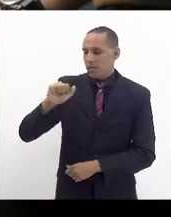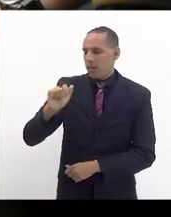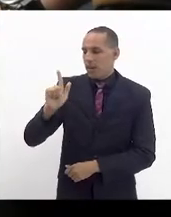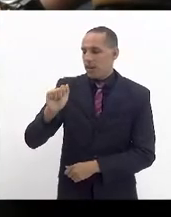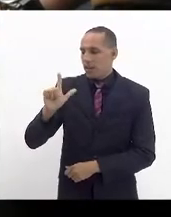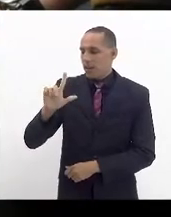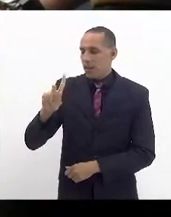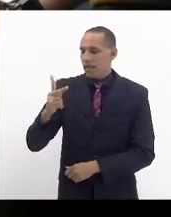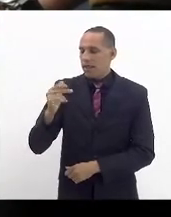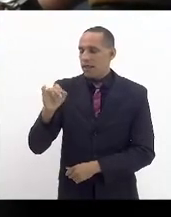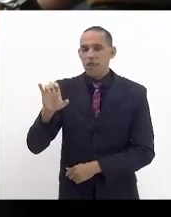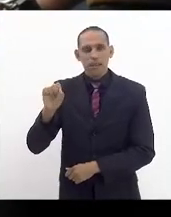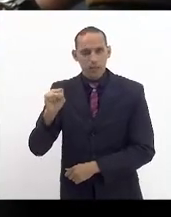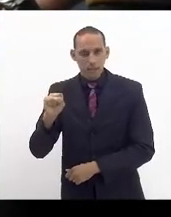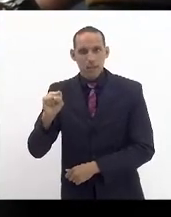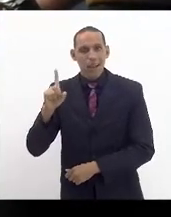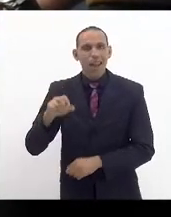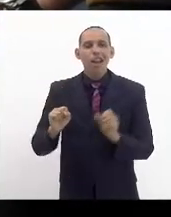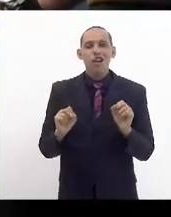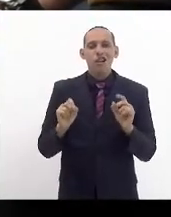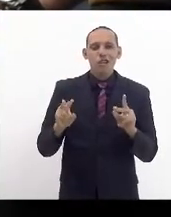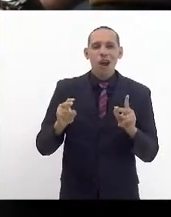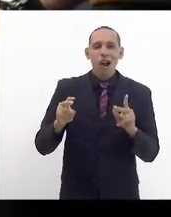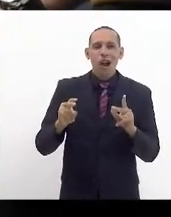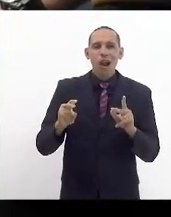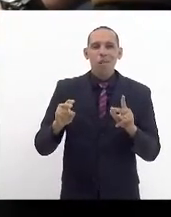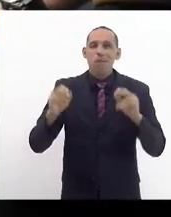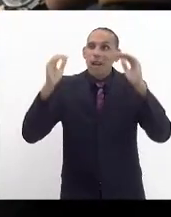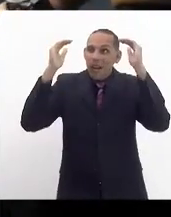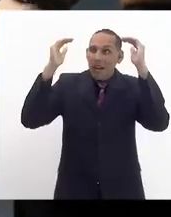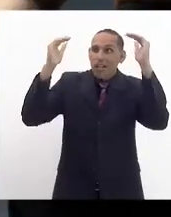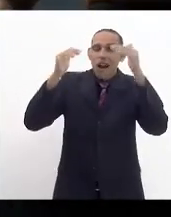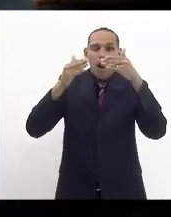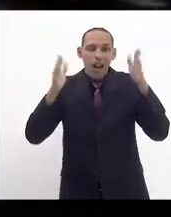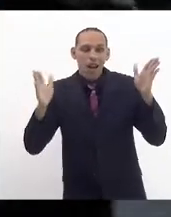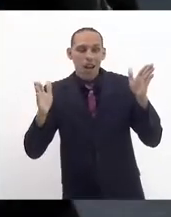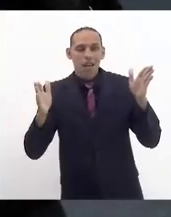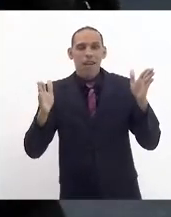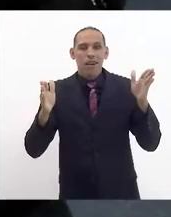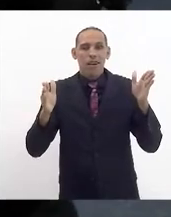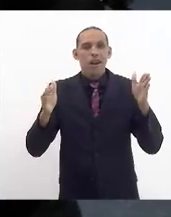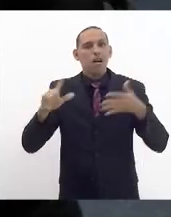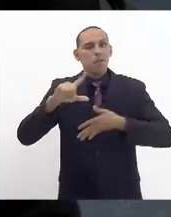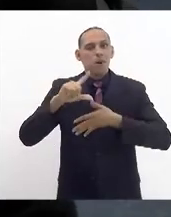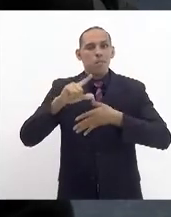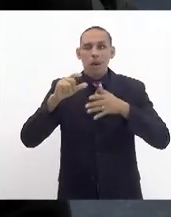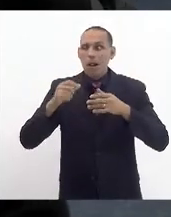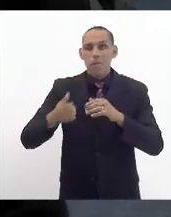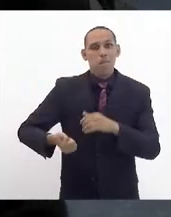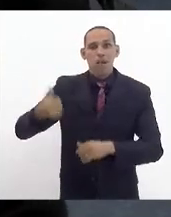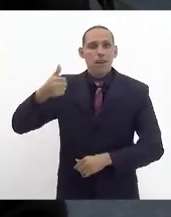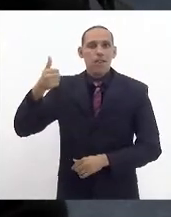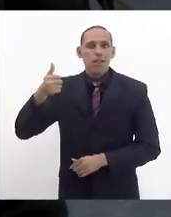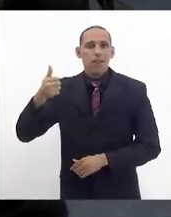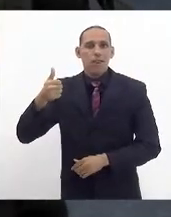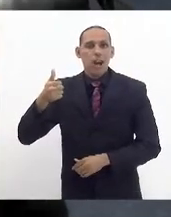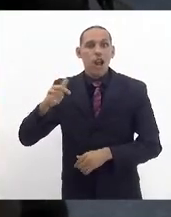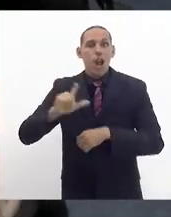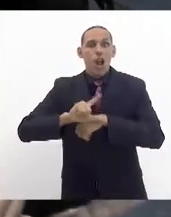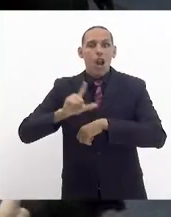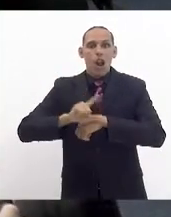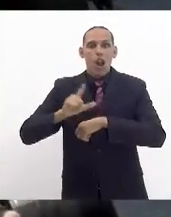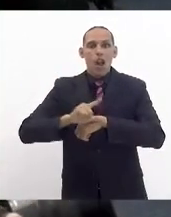céu aberto da América Latina. Intendente Magalhães, que tem hoje mais de 100 lojas de